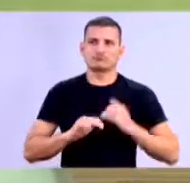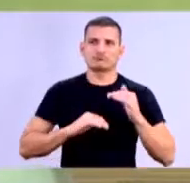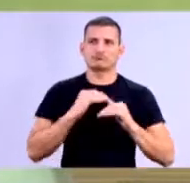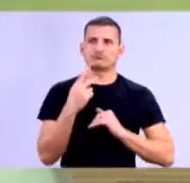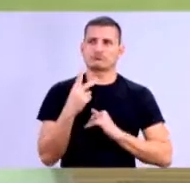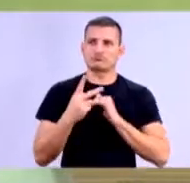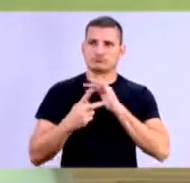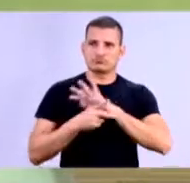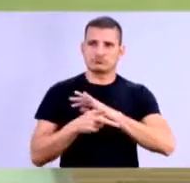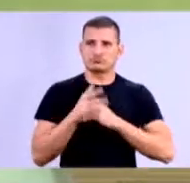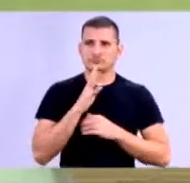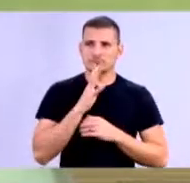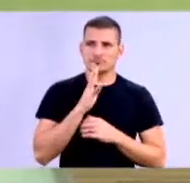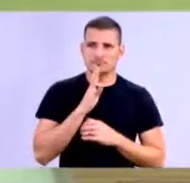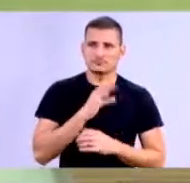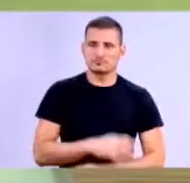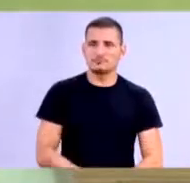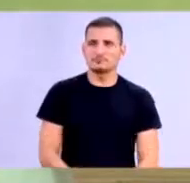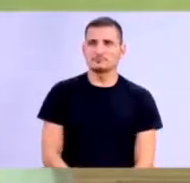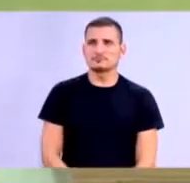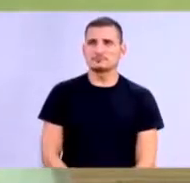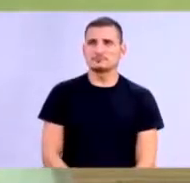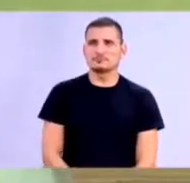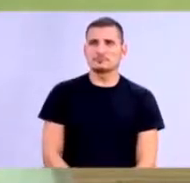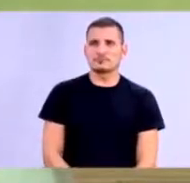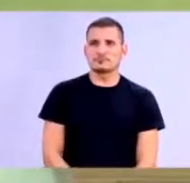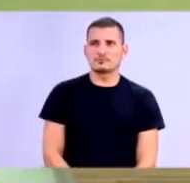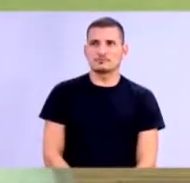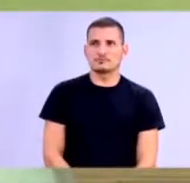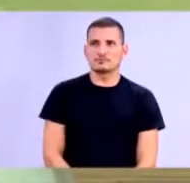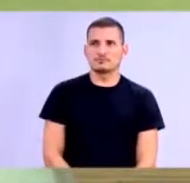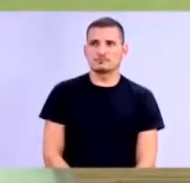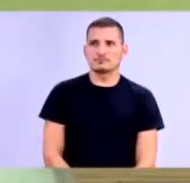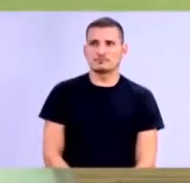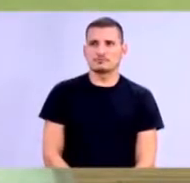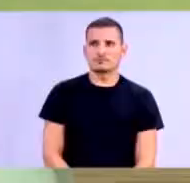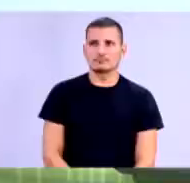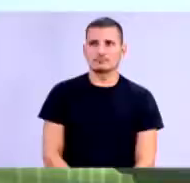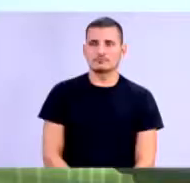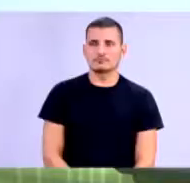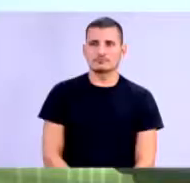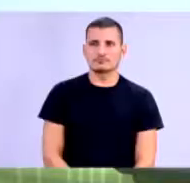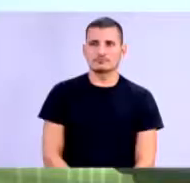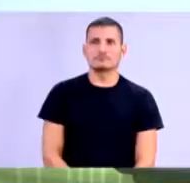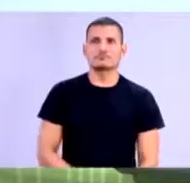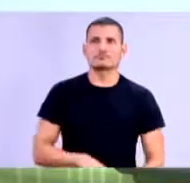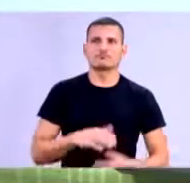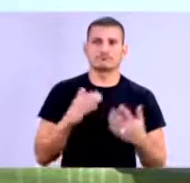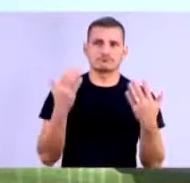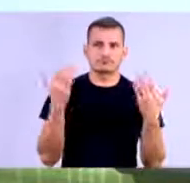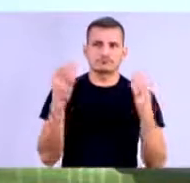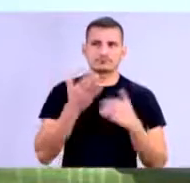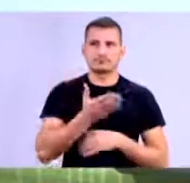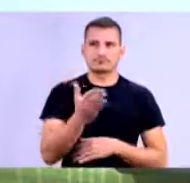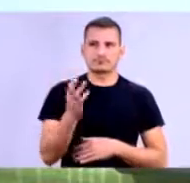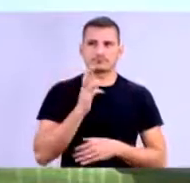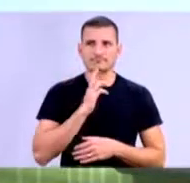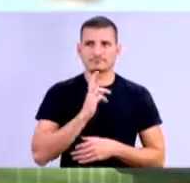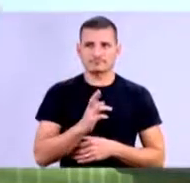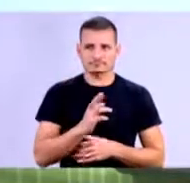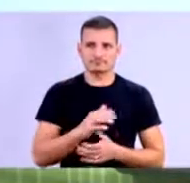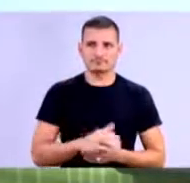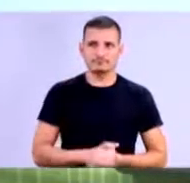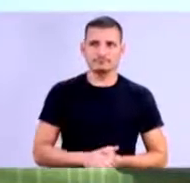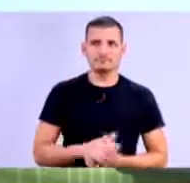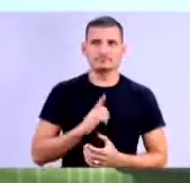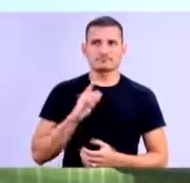conhecimento. Nossa, parabéns, então, né? Veja parabéns só que respostas, hein? a vocês por essas respostas. Tenho certeza que tem outras